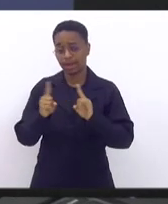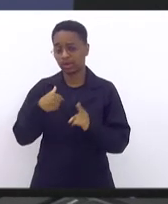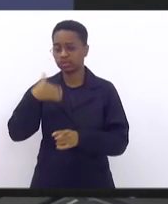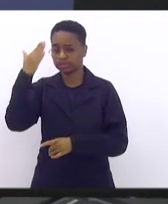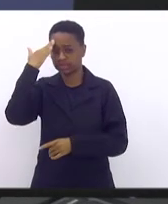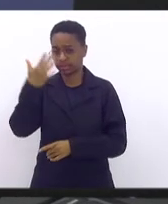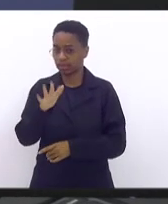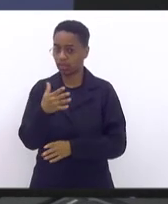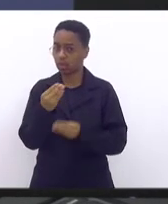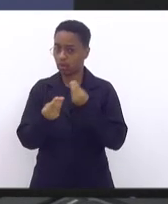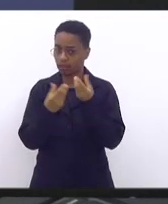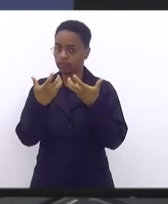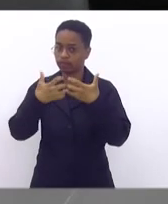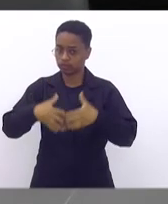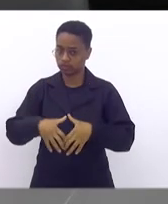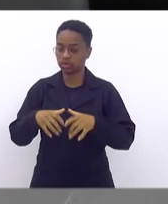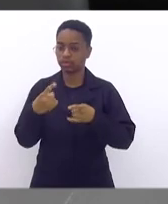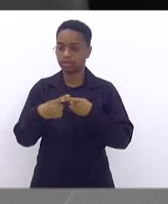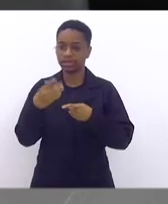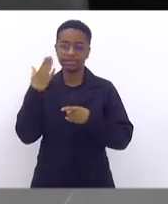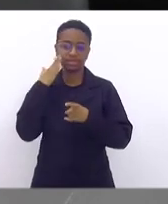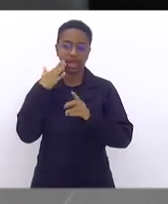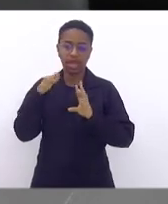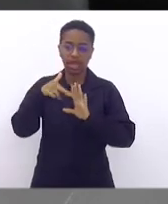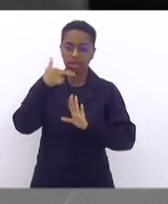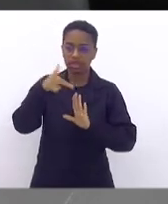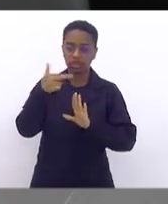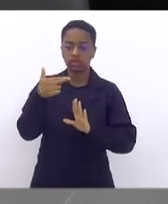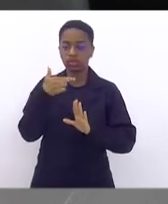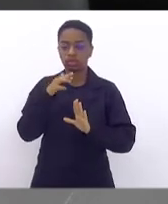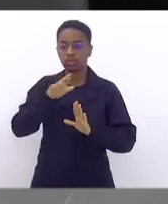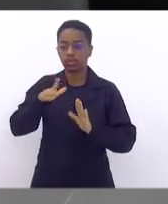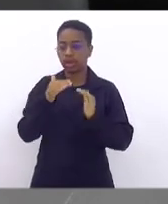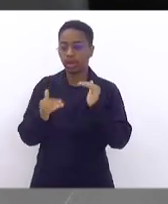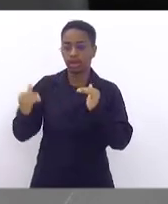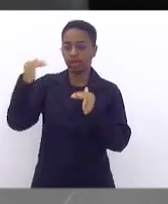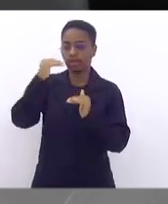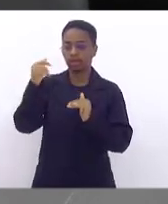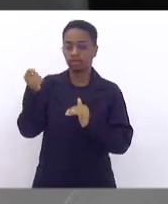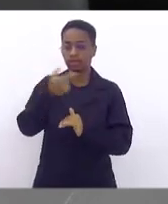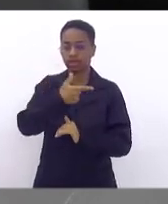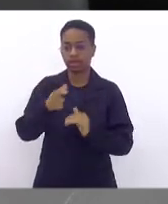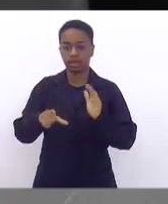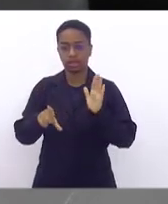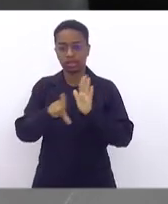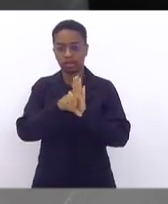noção para saber que uma resolução não pode mais do que uma lei complementar. Né?